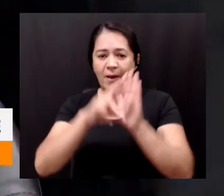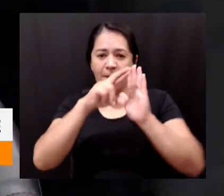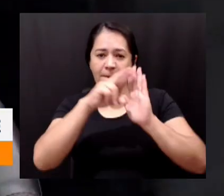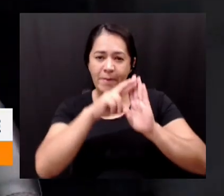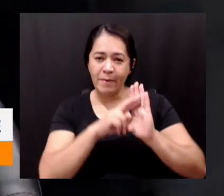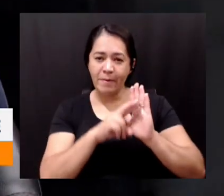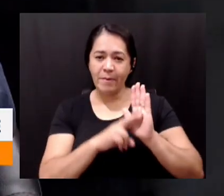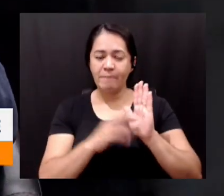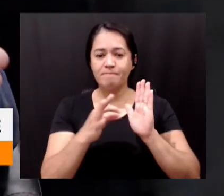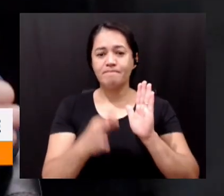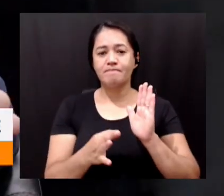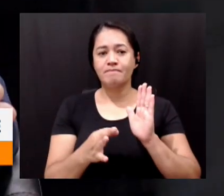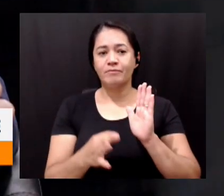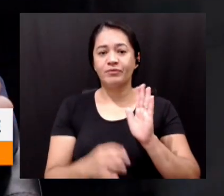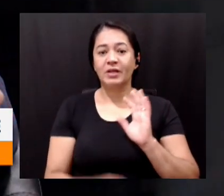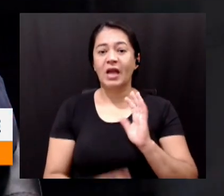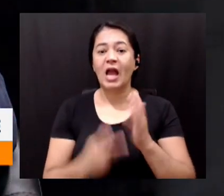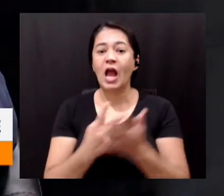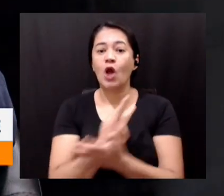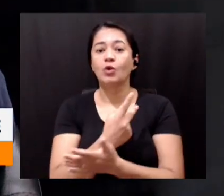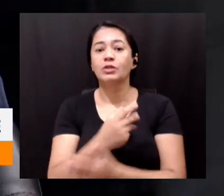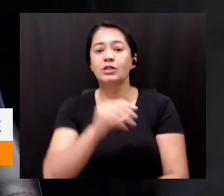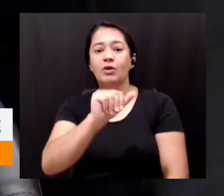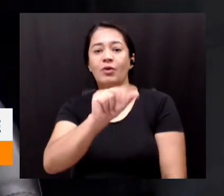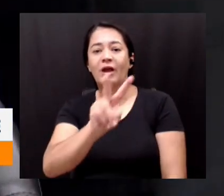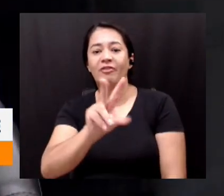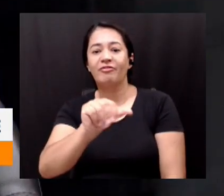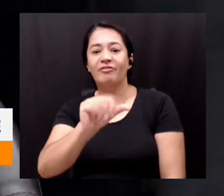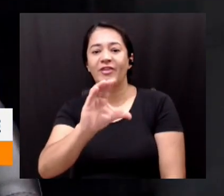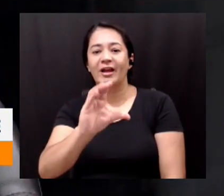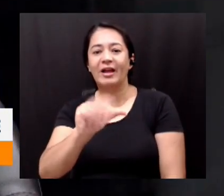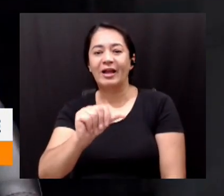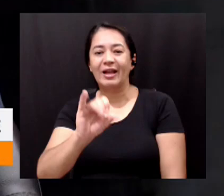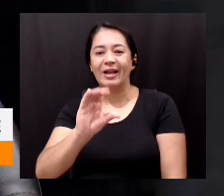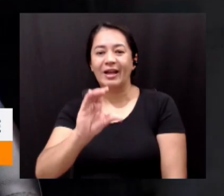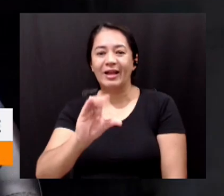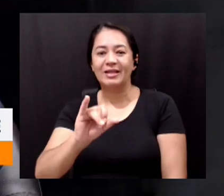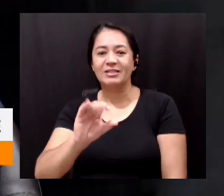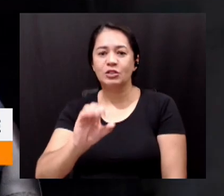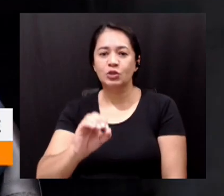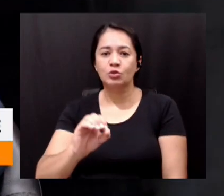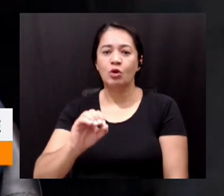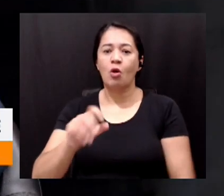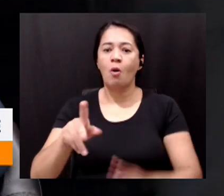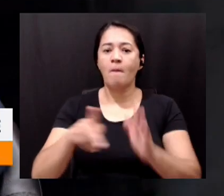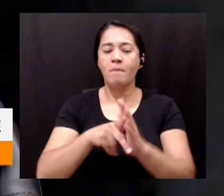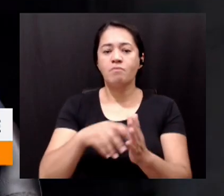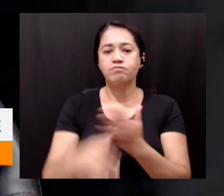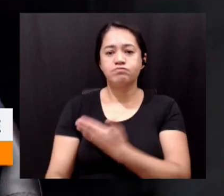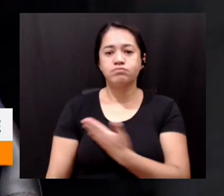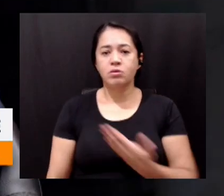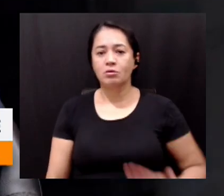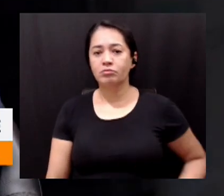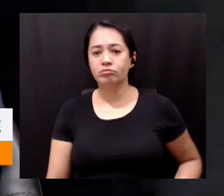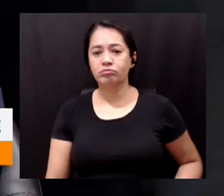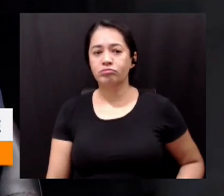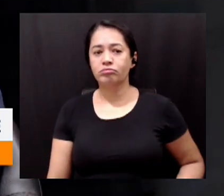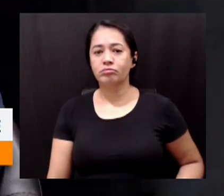houve uma vacácio muito grande aí do poder público, da função do poder público